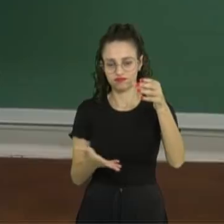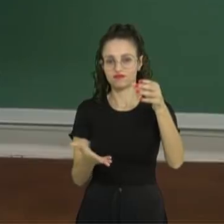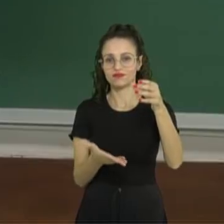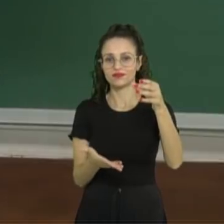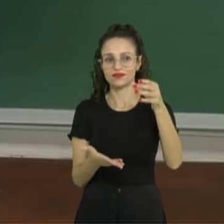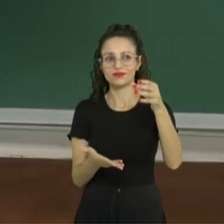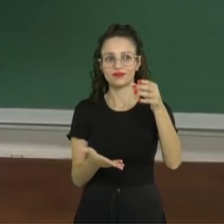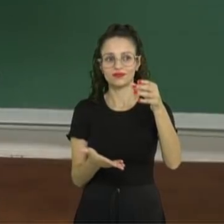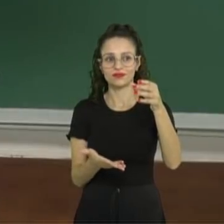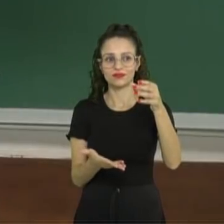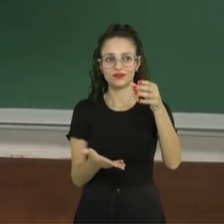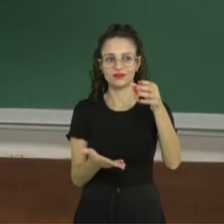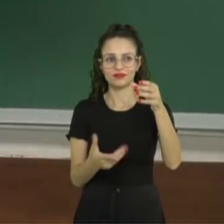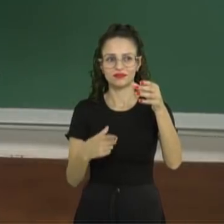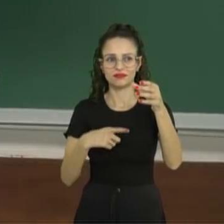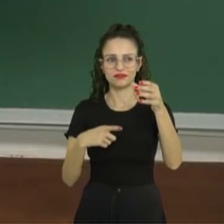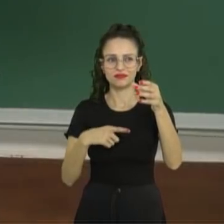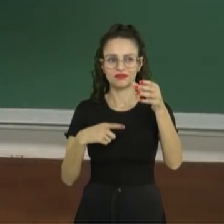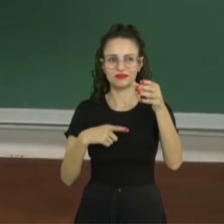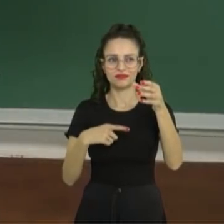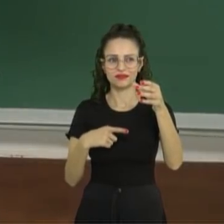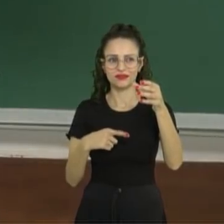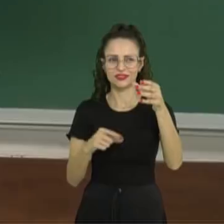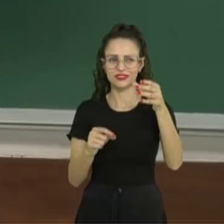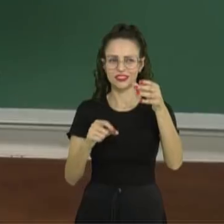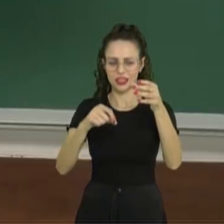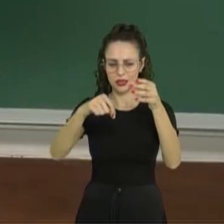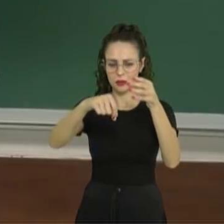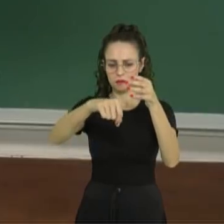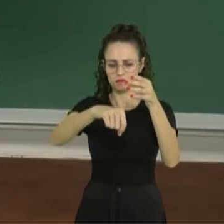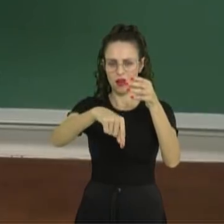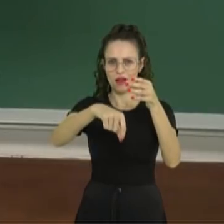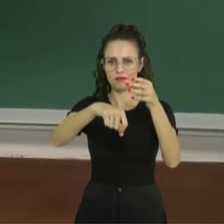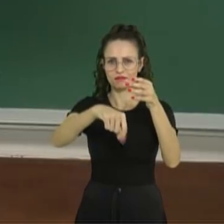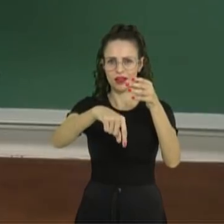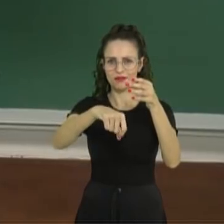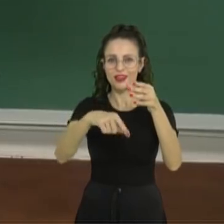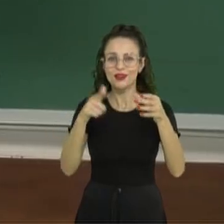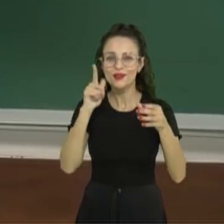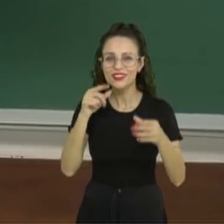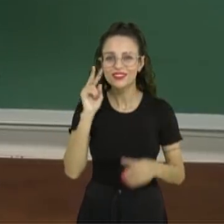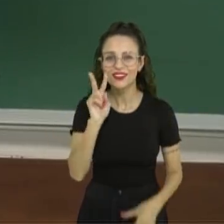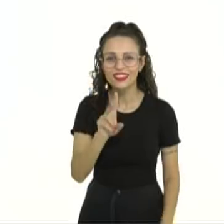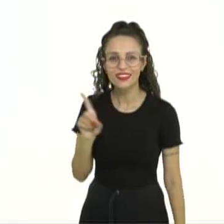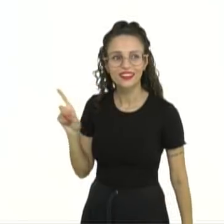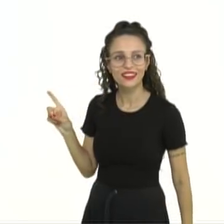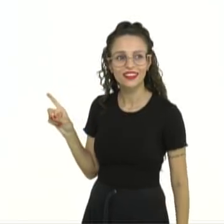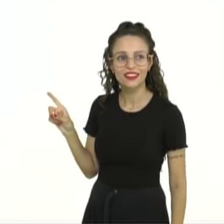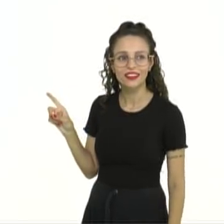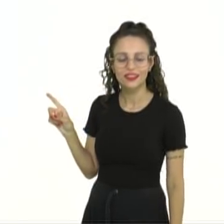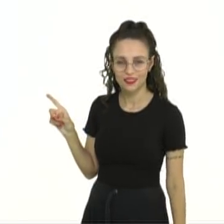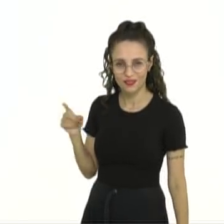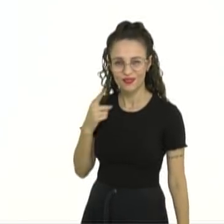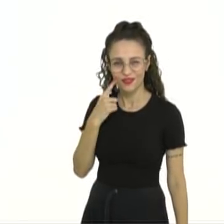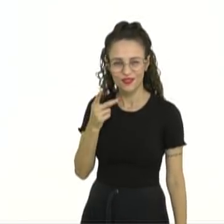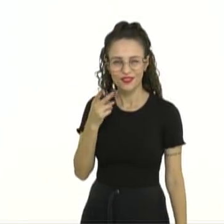um conta-gotas, ali, tipo um buraquinho ali para sair água. Quem consegue ver ali? É mesmo,